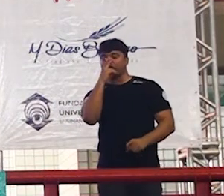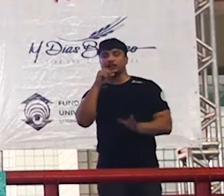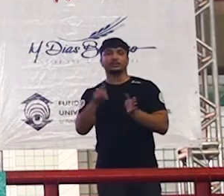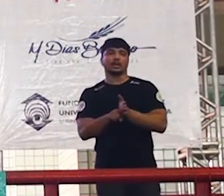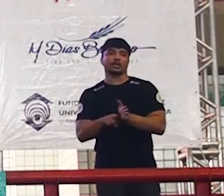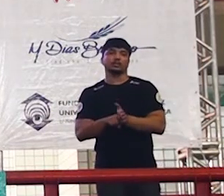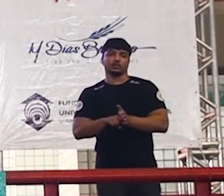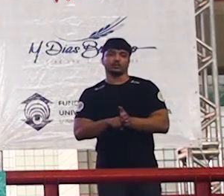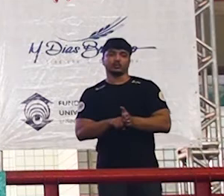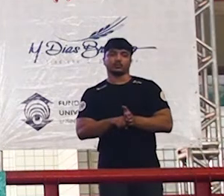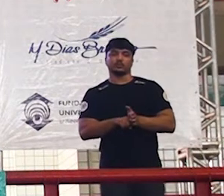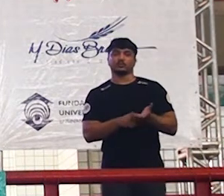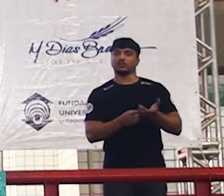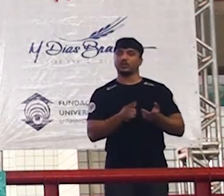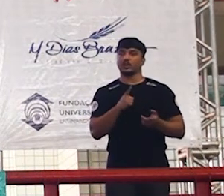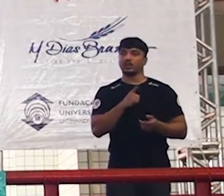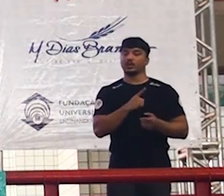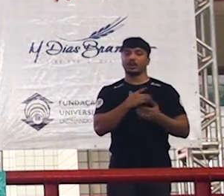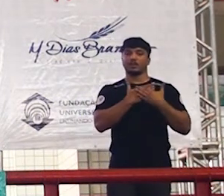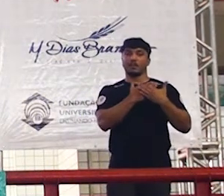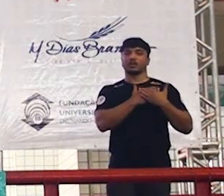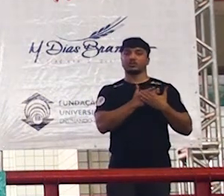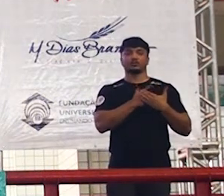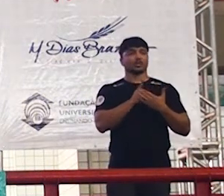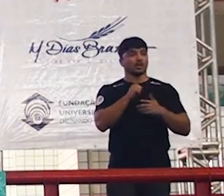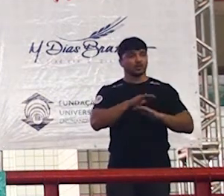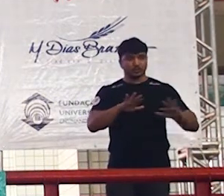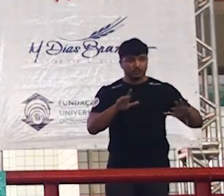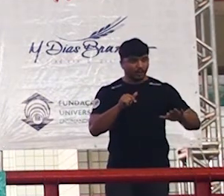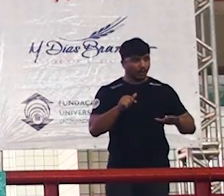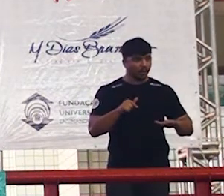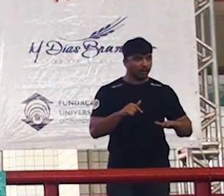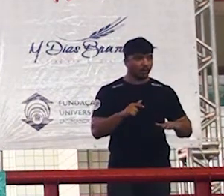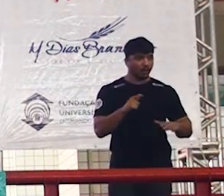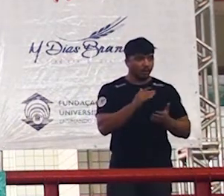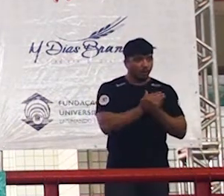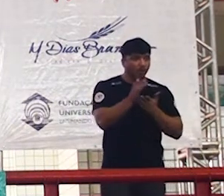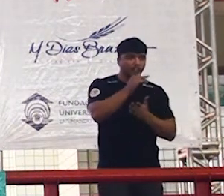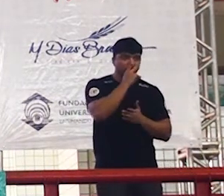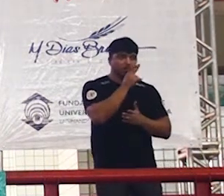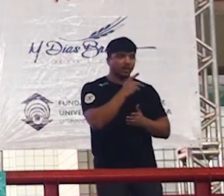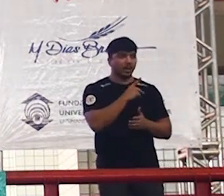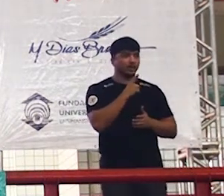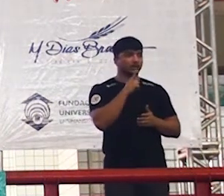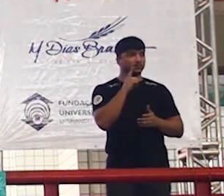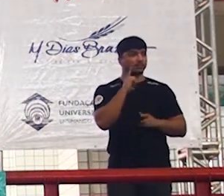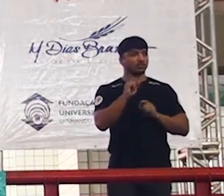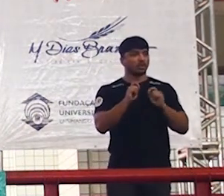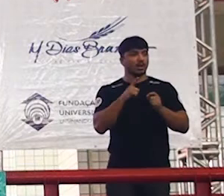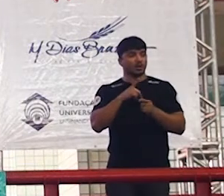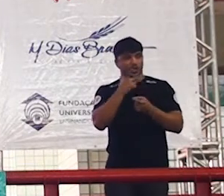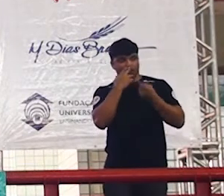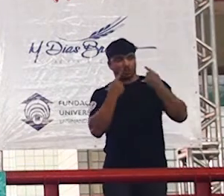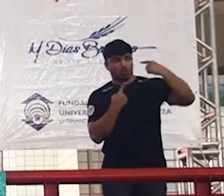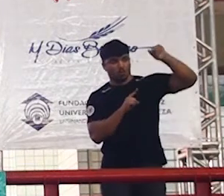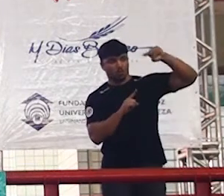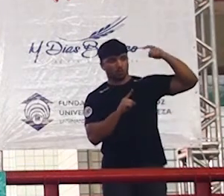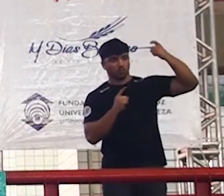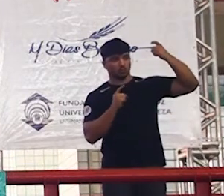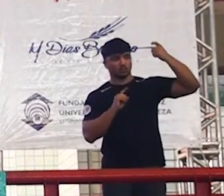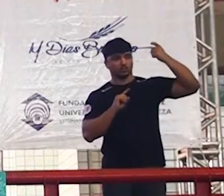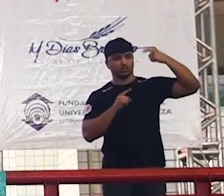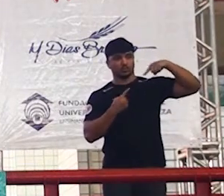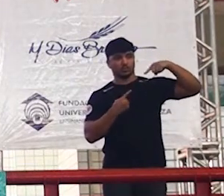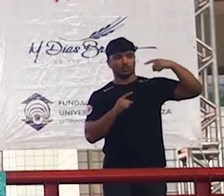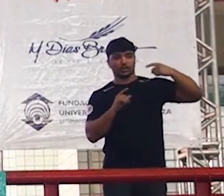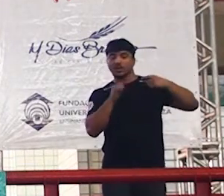negativa. A paixão faz isso com a gente, nos coloca entre esses contraditórios, nos faz ir